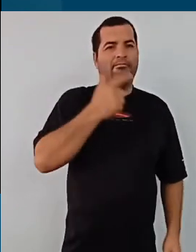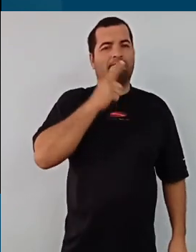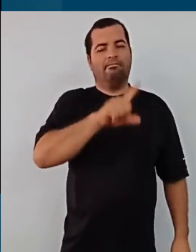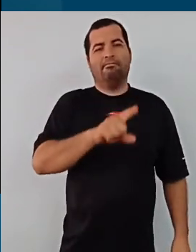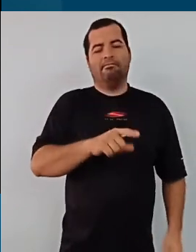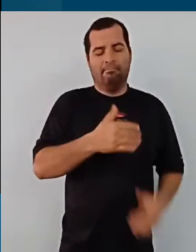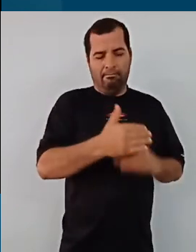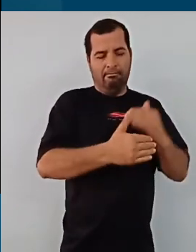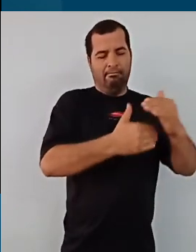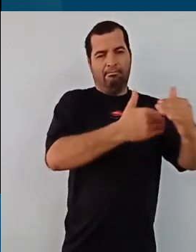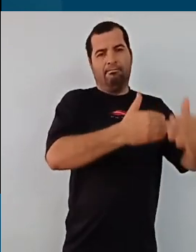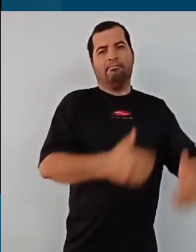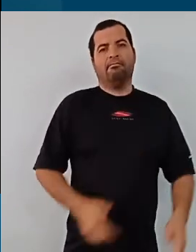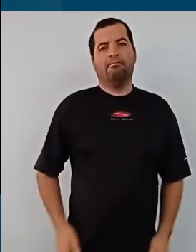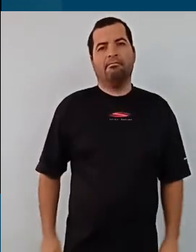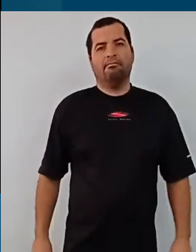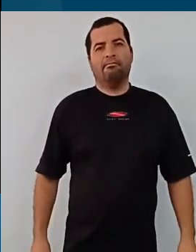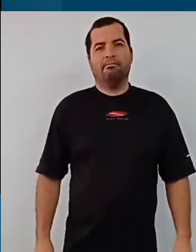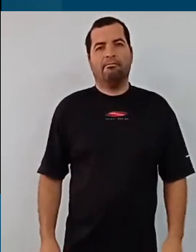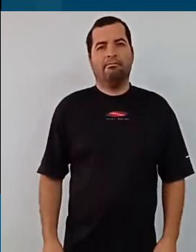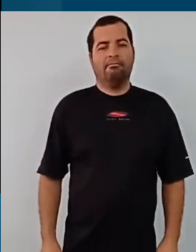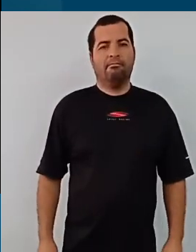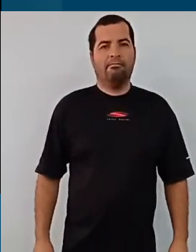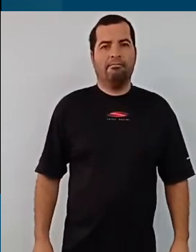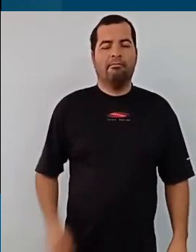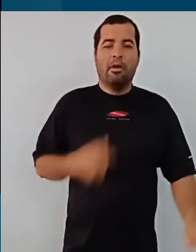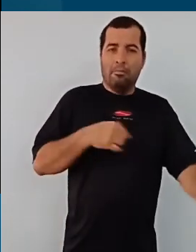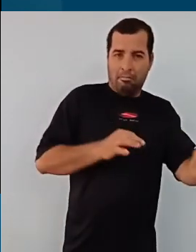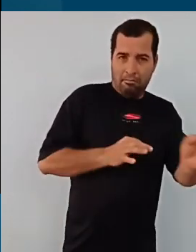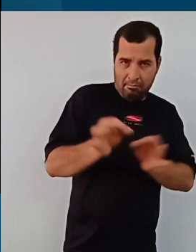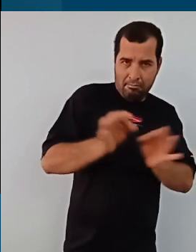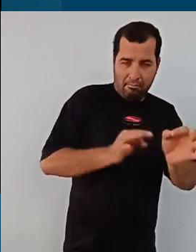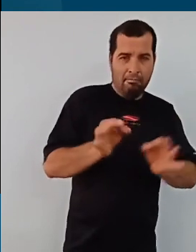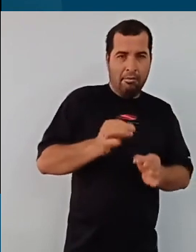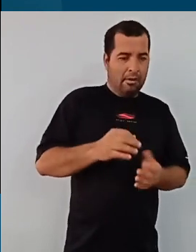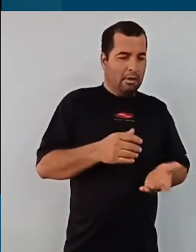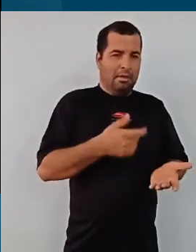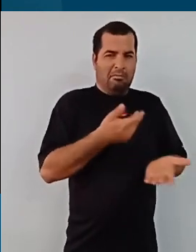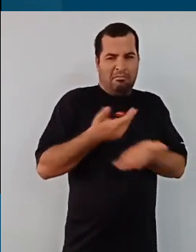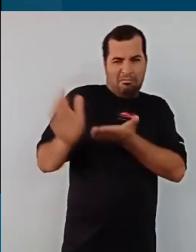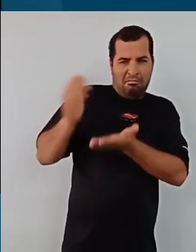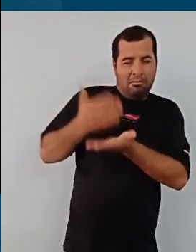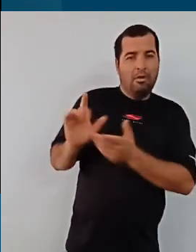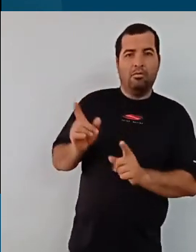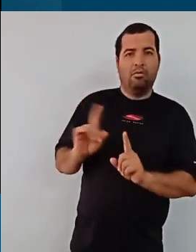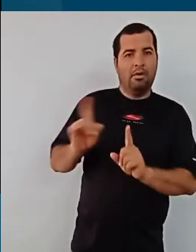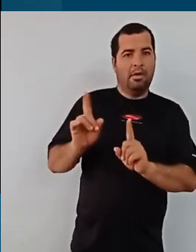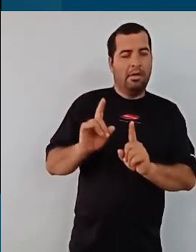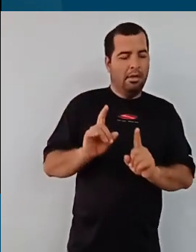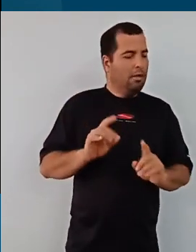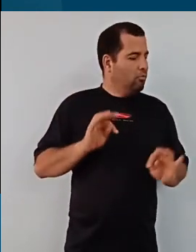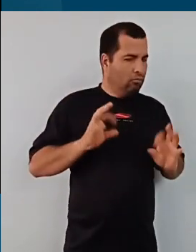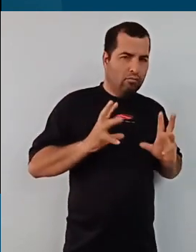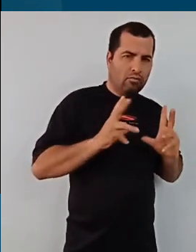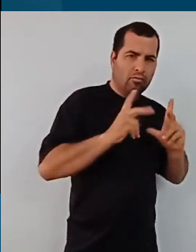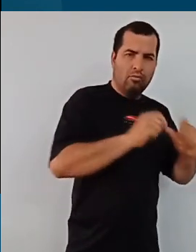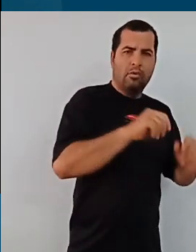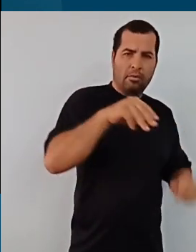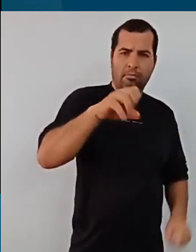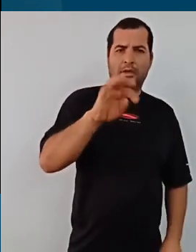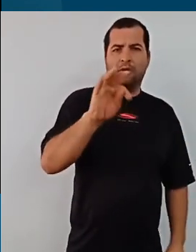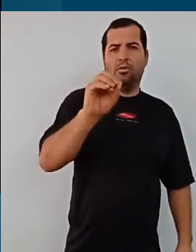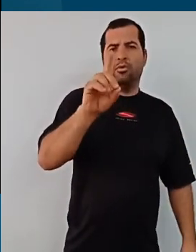Então, não se descarta não se descarta projetos, não se descarta nenhuma das metodologias ativas, o